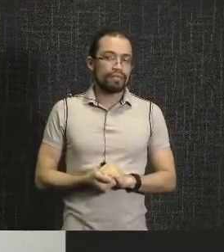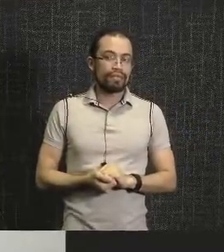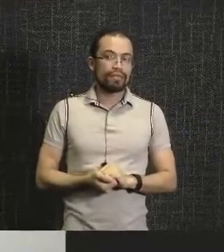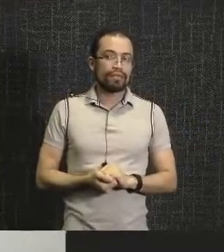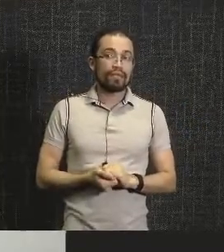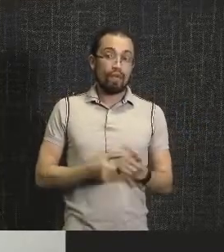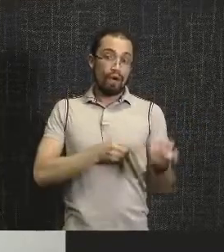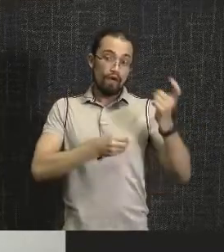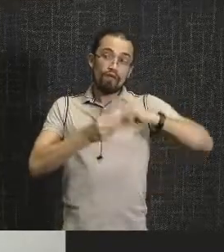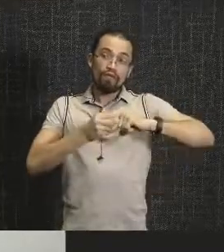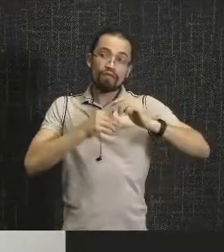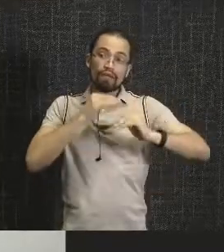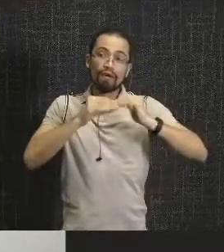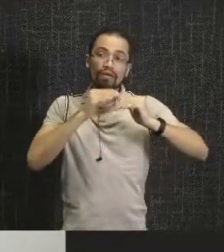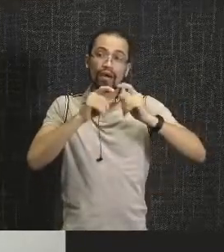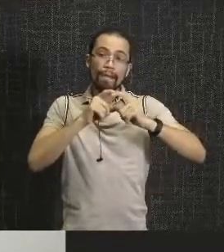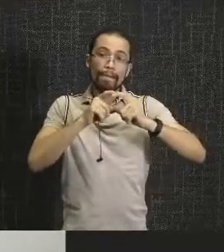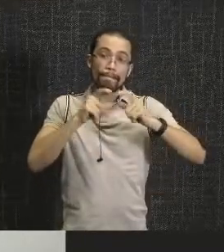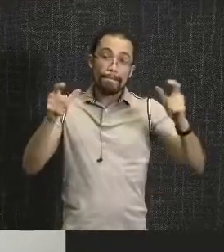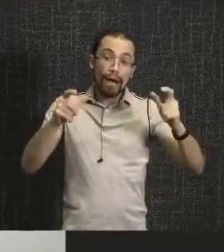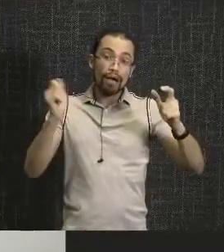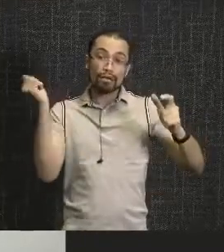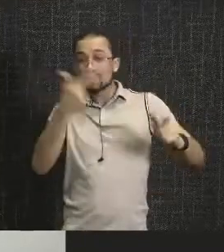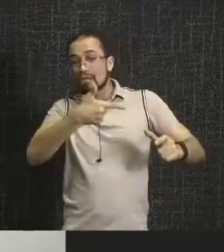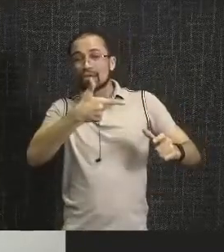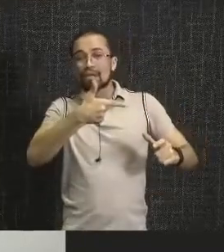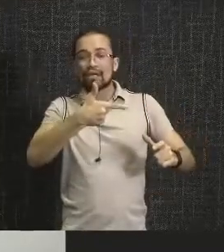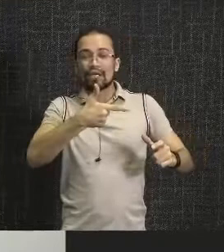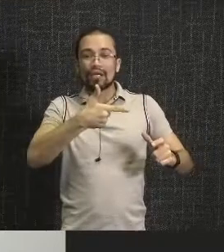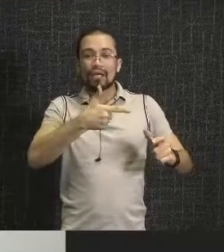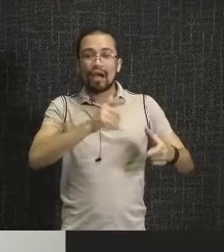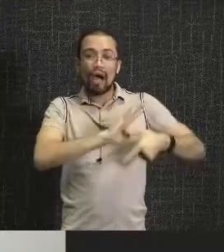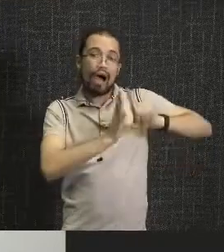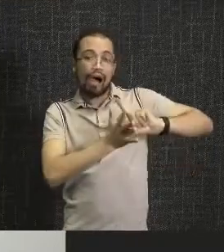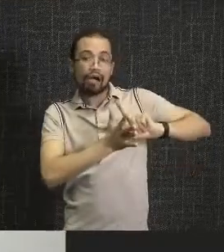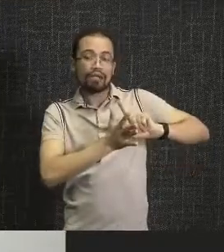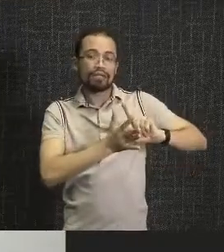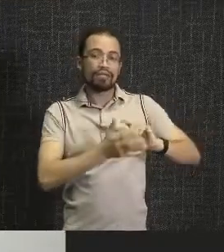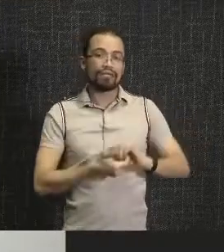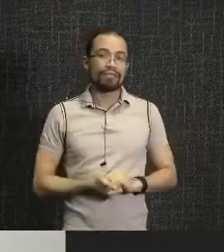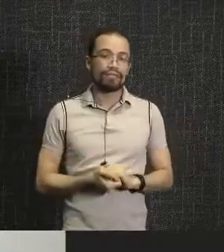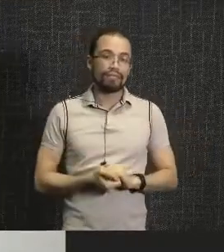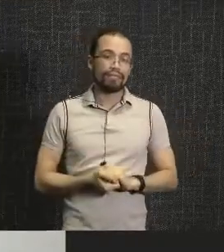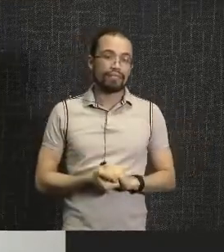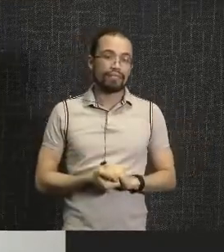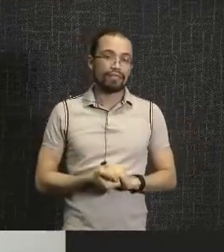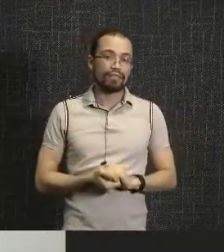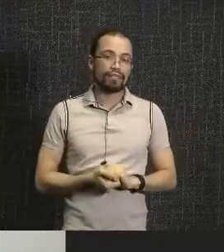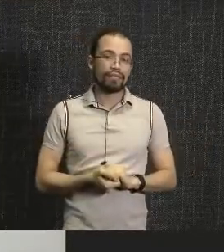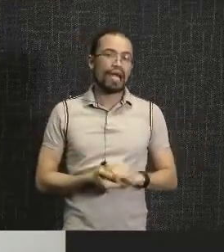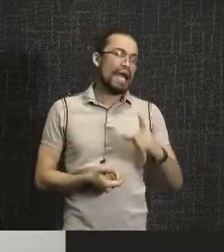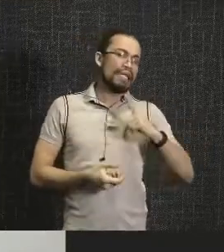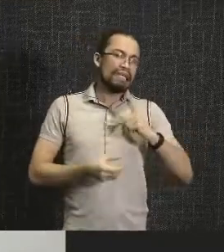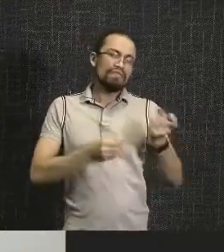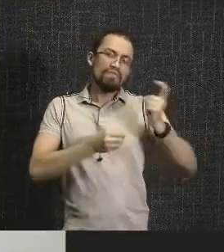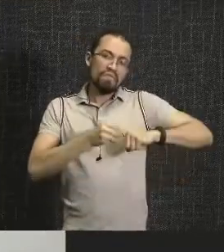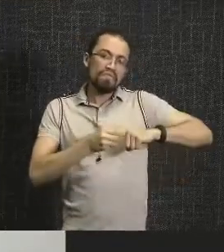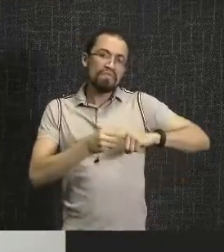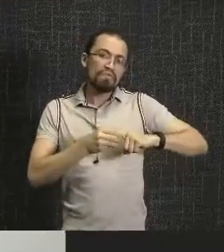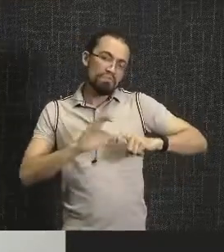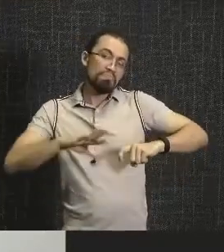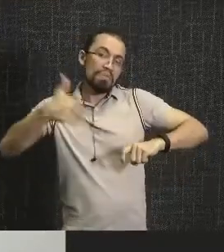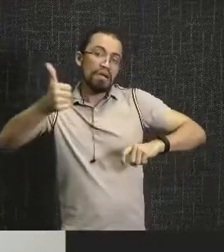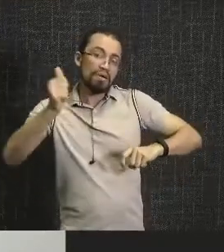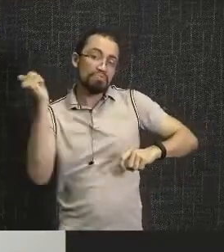maior do que os cenários mais pessimistas mostravam. A gente tem se recuperado melhor do que os cenários mais